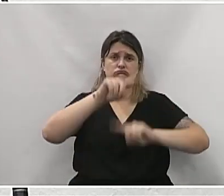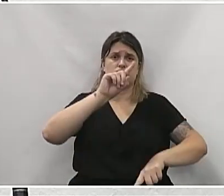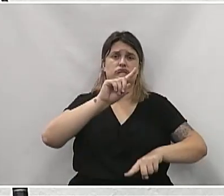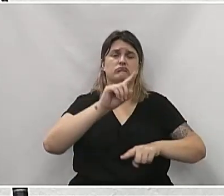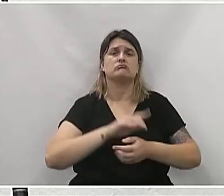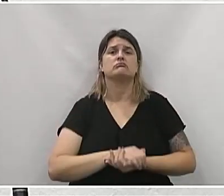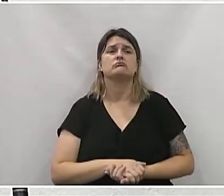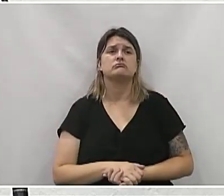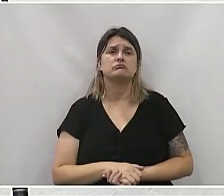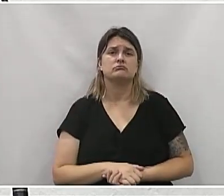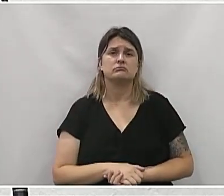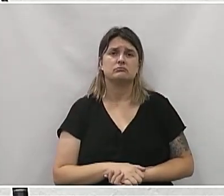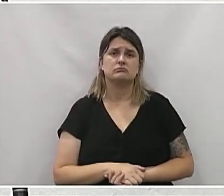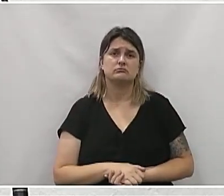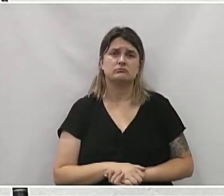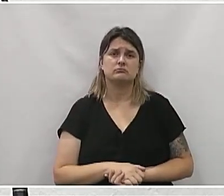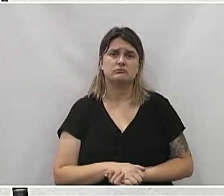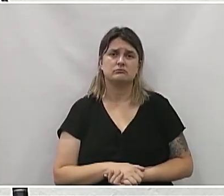ditado popular lá fora.